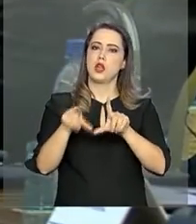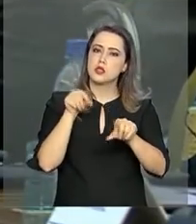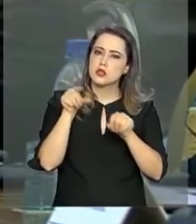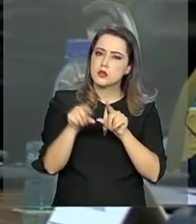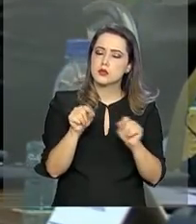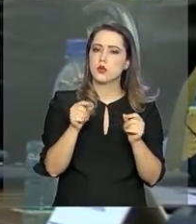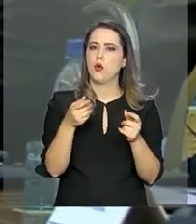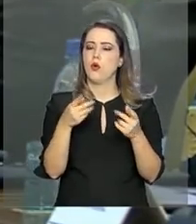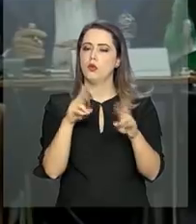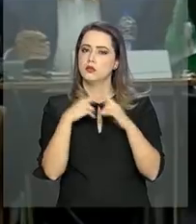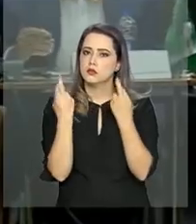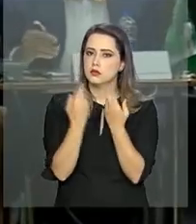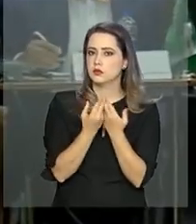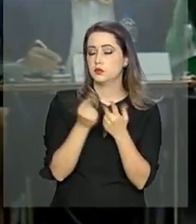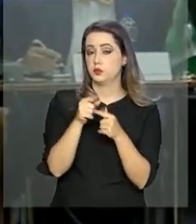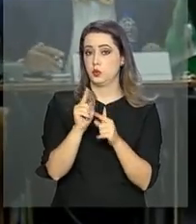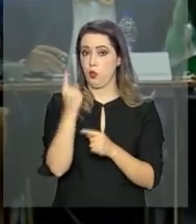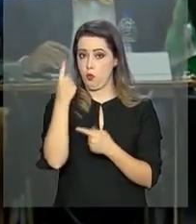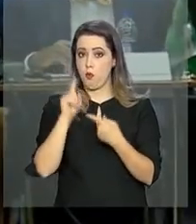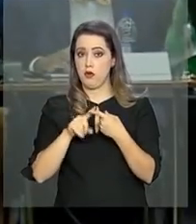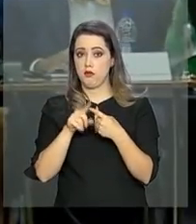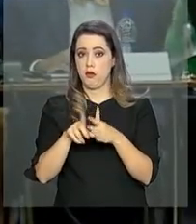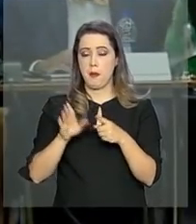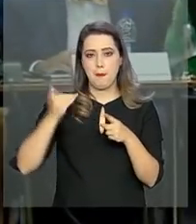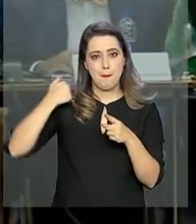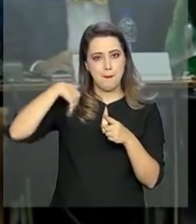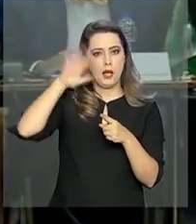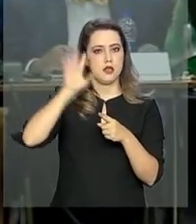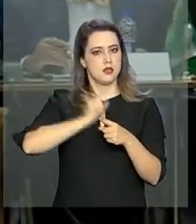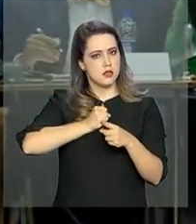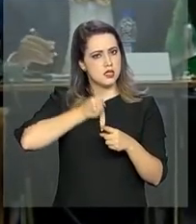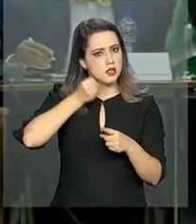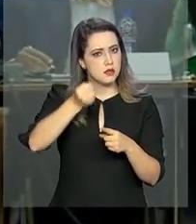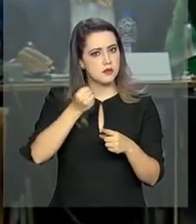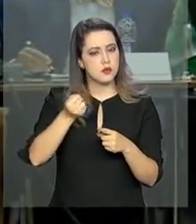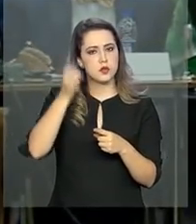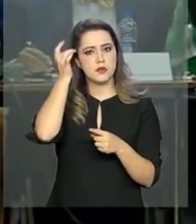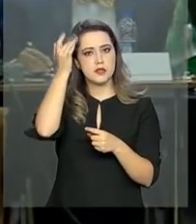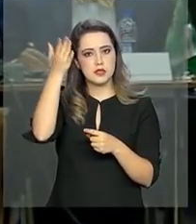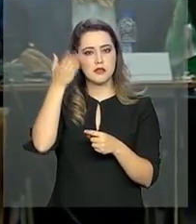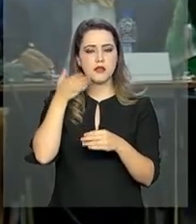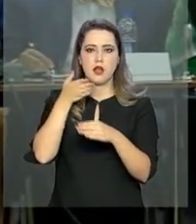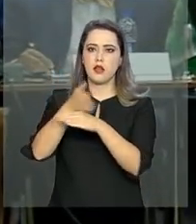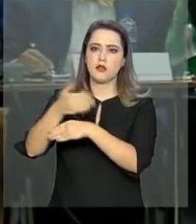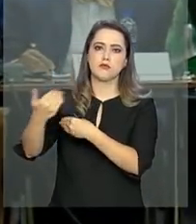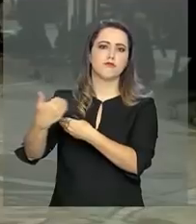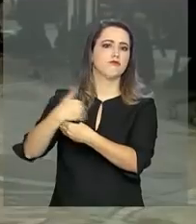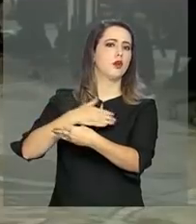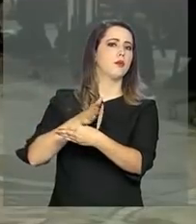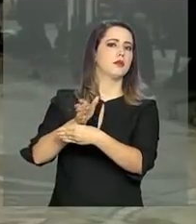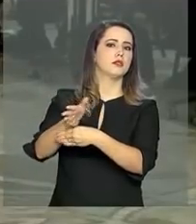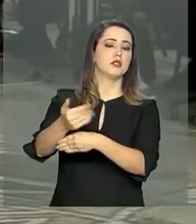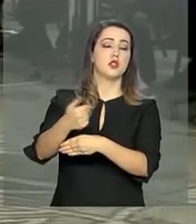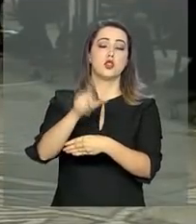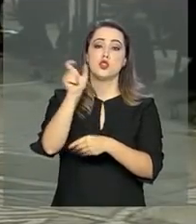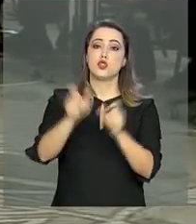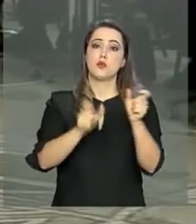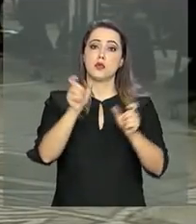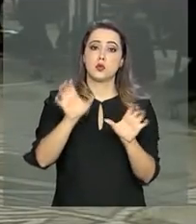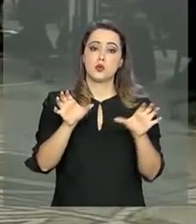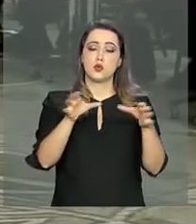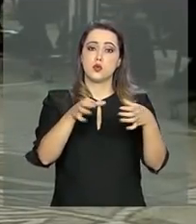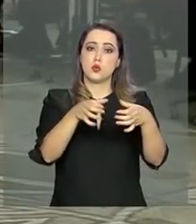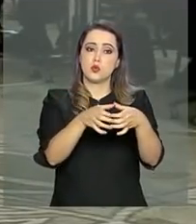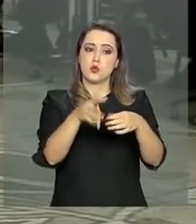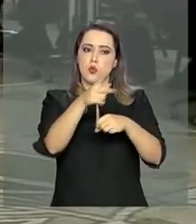as nações se comprometem a aumentar os esforços para facilitar a circulação das pessoas entre os países do grupo durante o